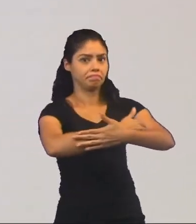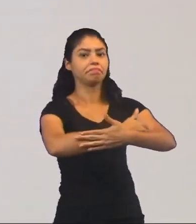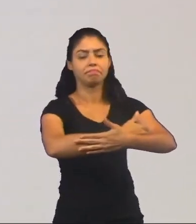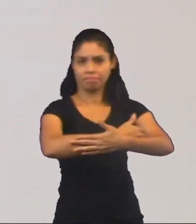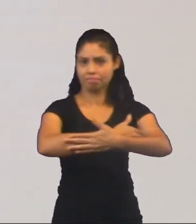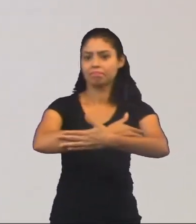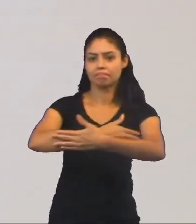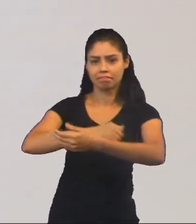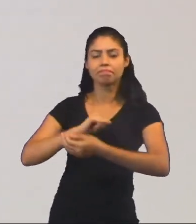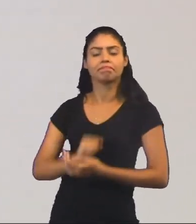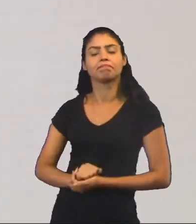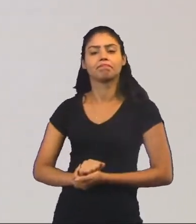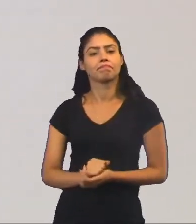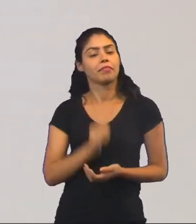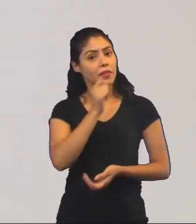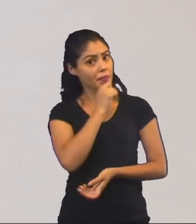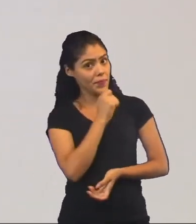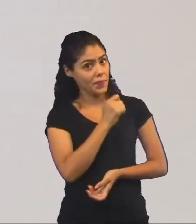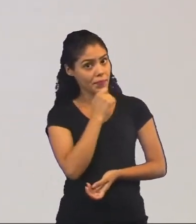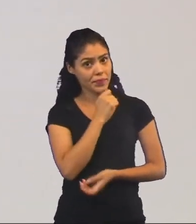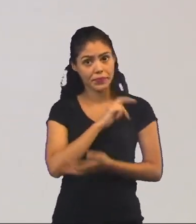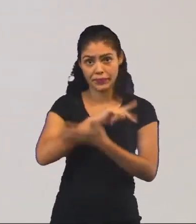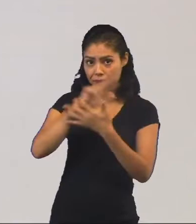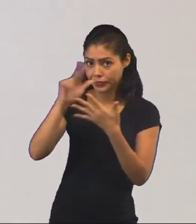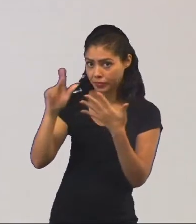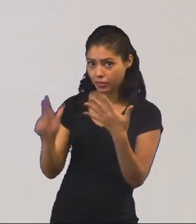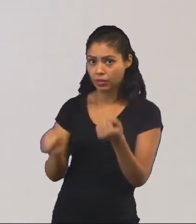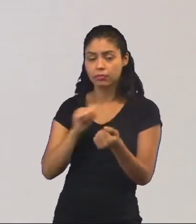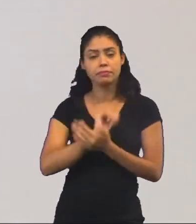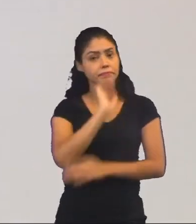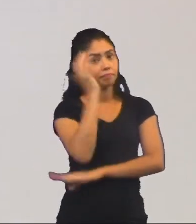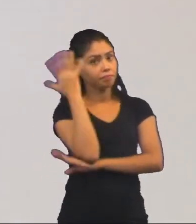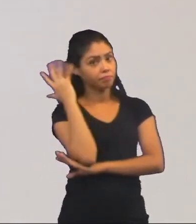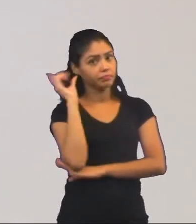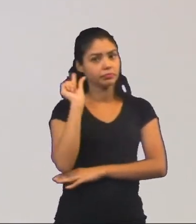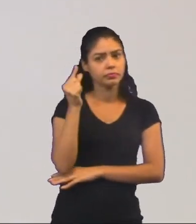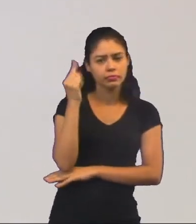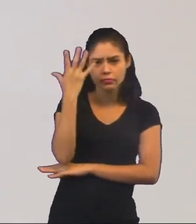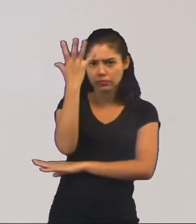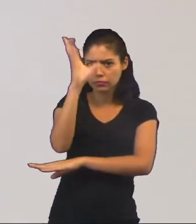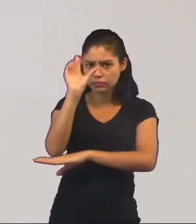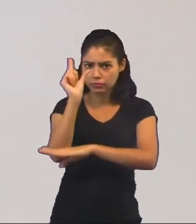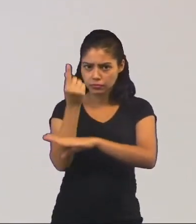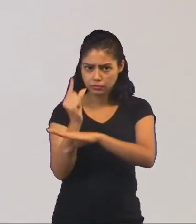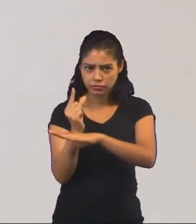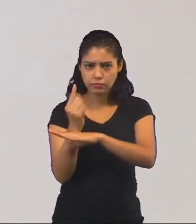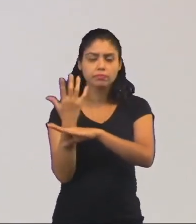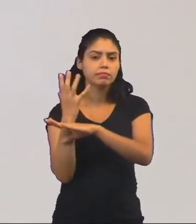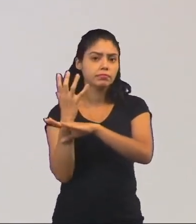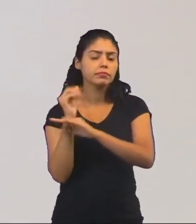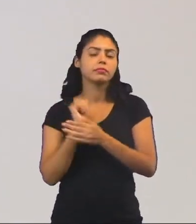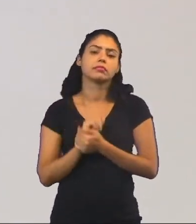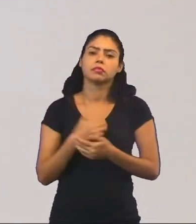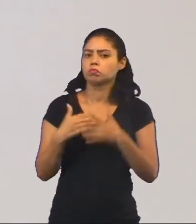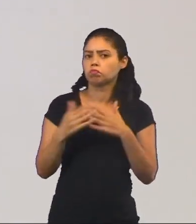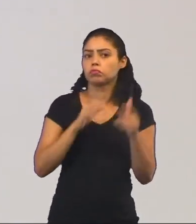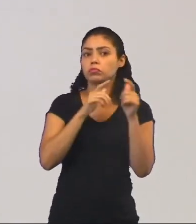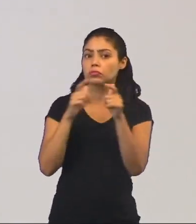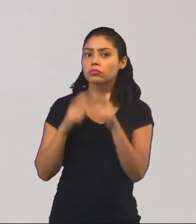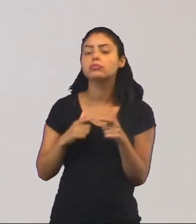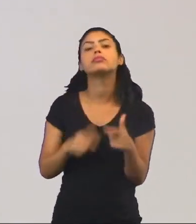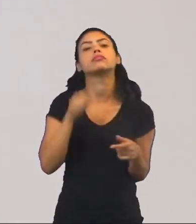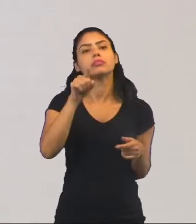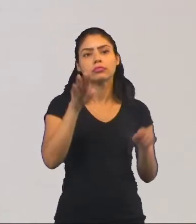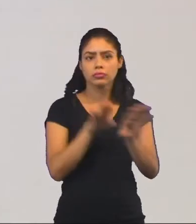no tronco da árvore. Então, além da diversidade das árvores de pequeno porte, dependendo de onde ela está localizada,